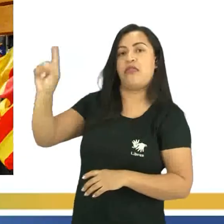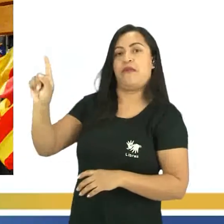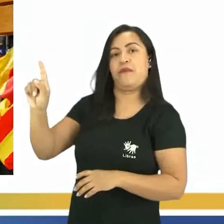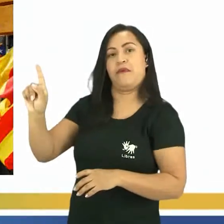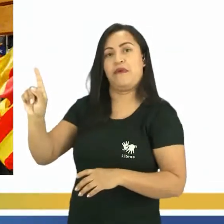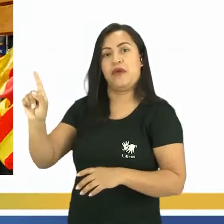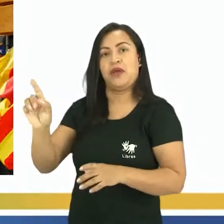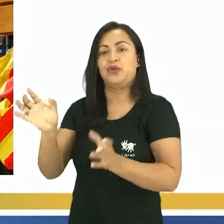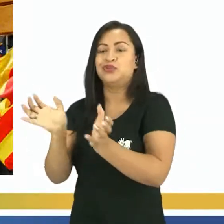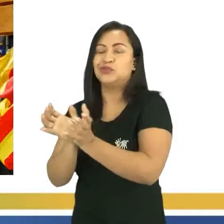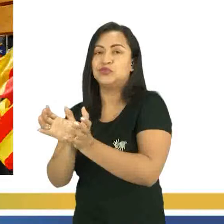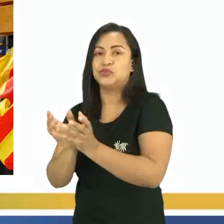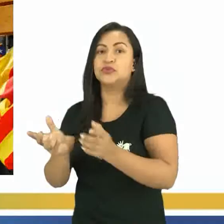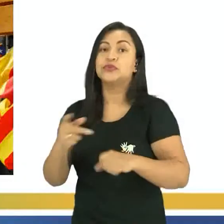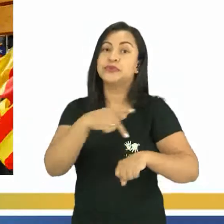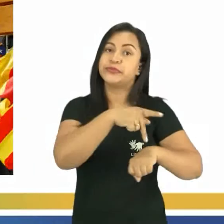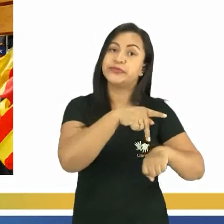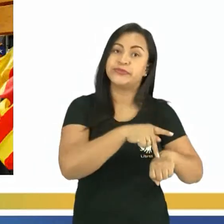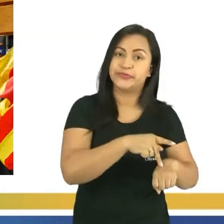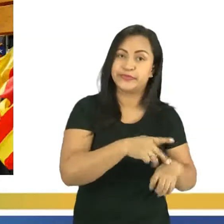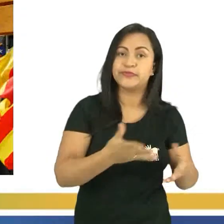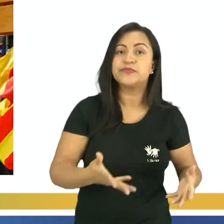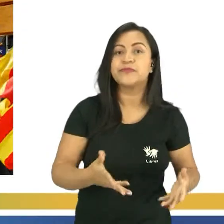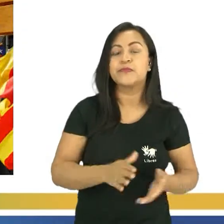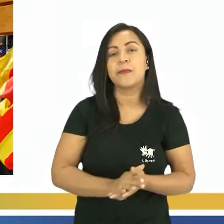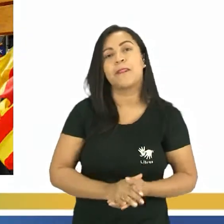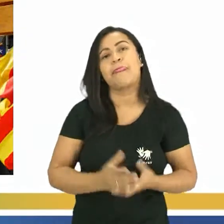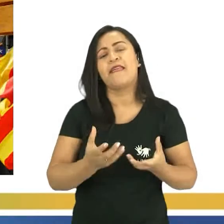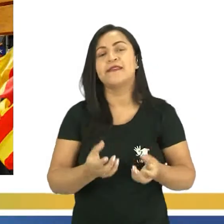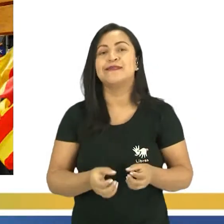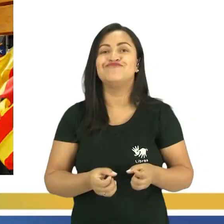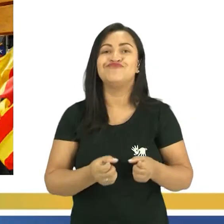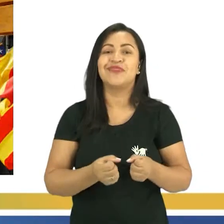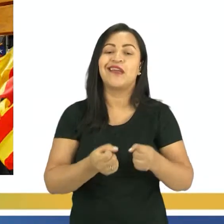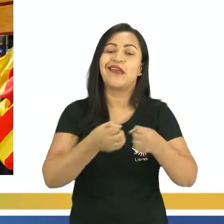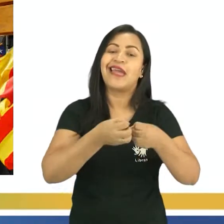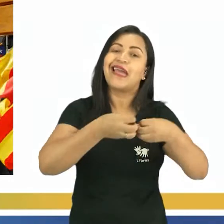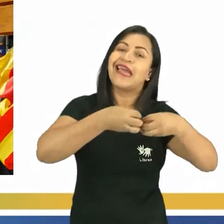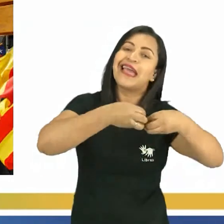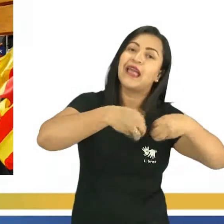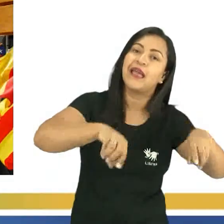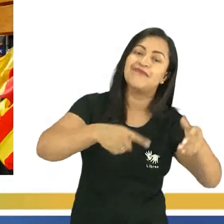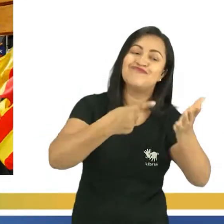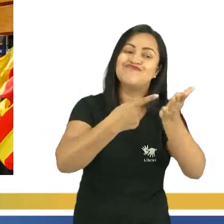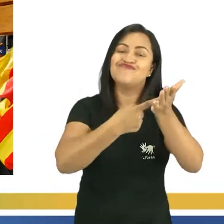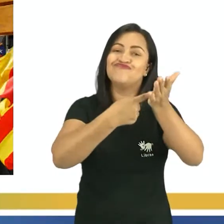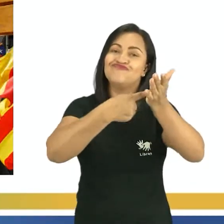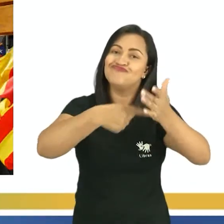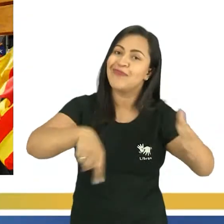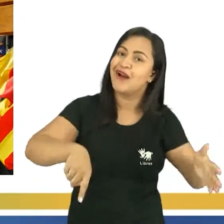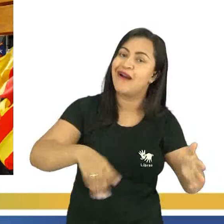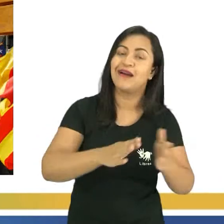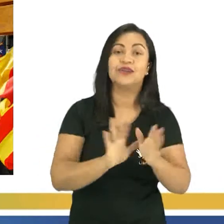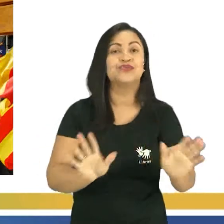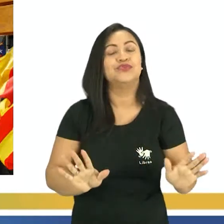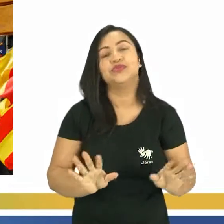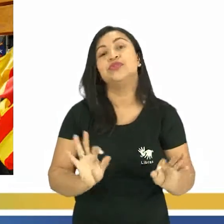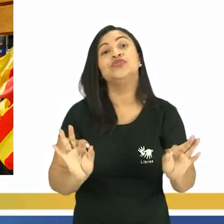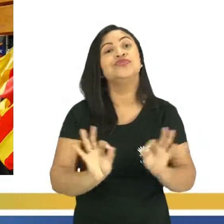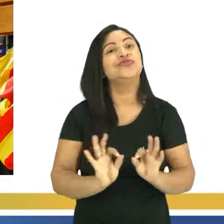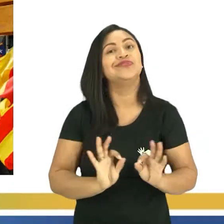algumas características dessa quebra de acordo do Reino Unido com a União Europeia promoveu